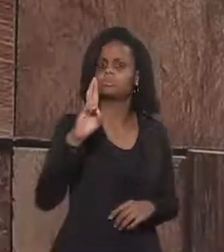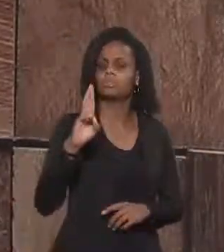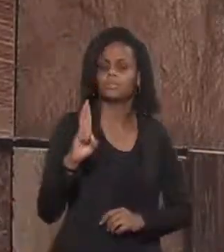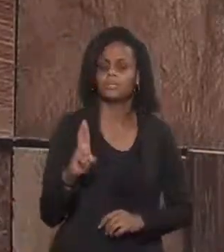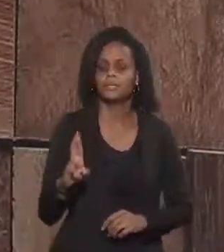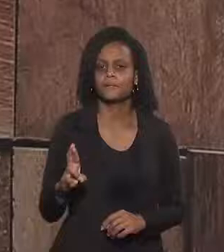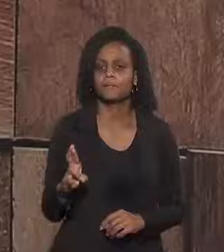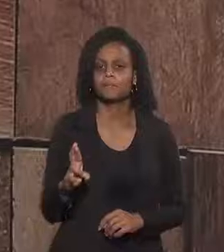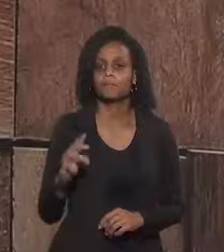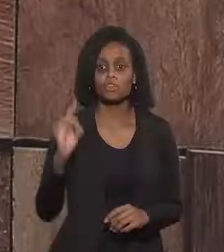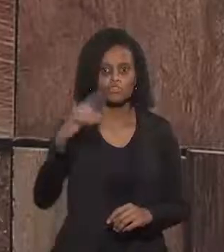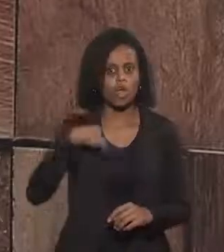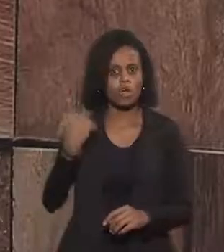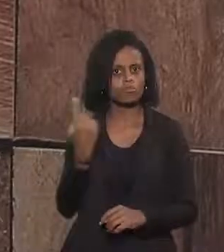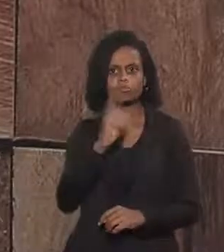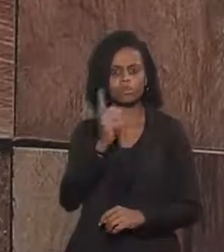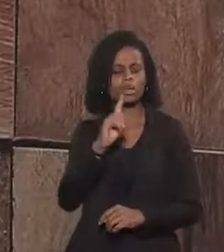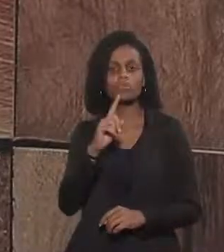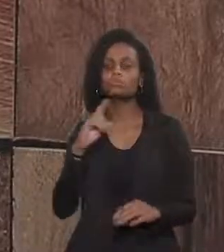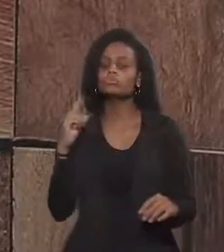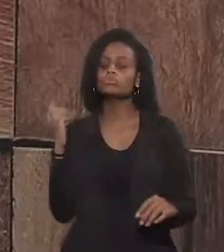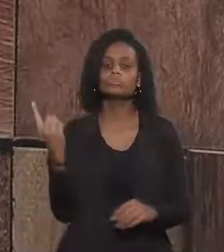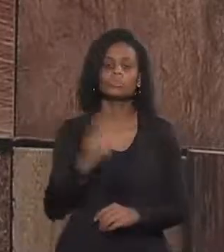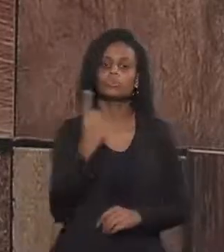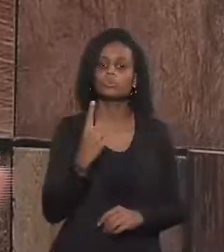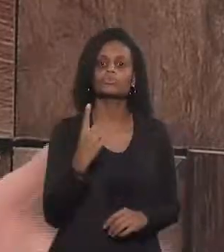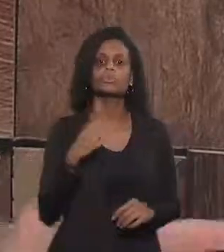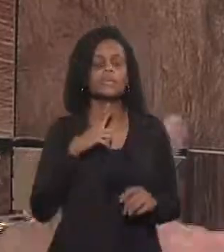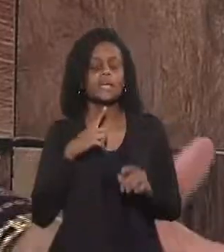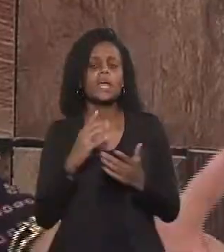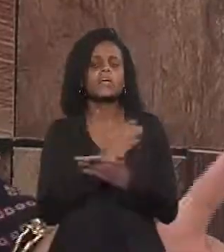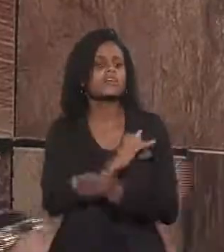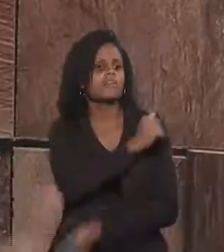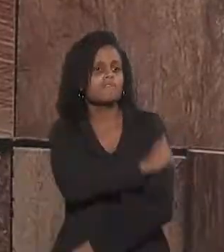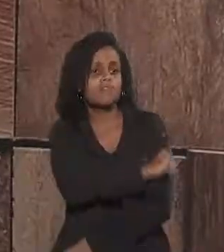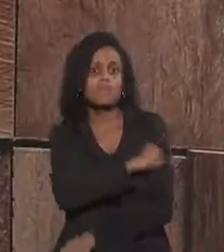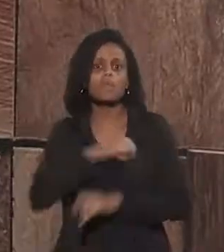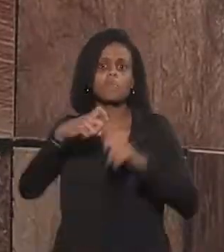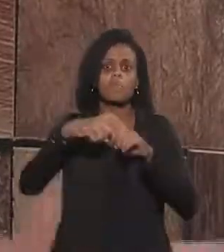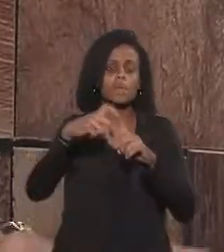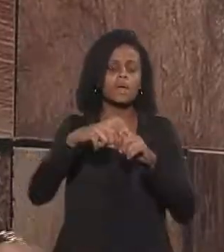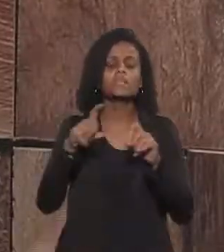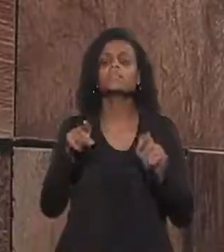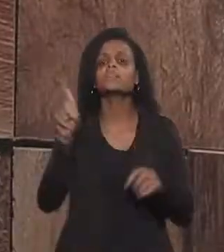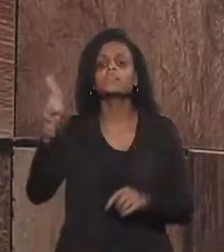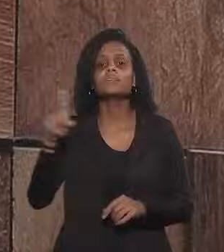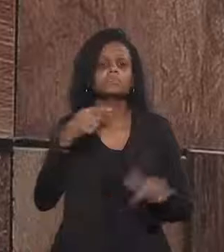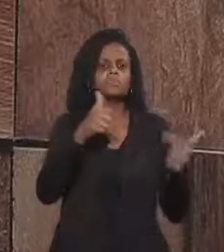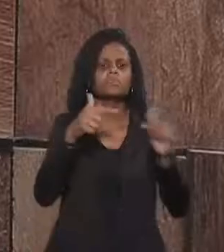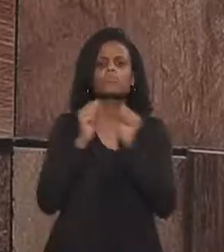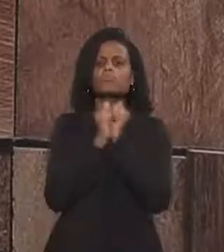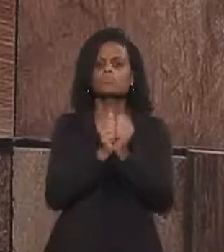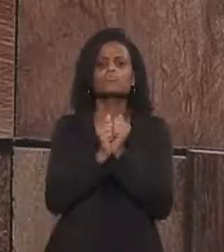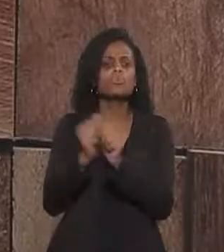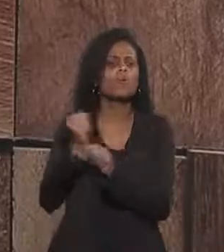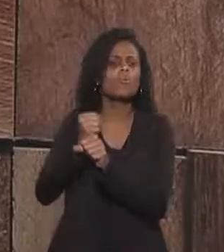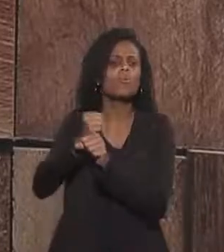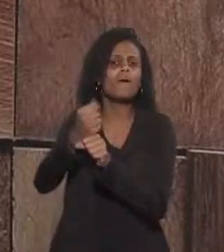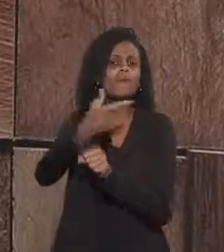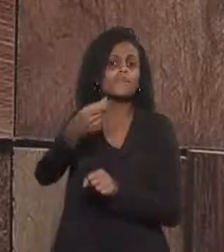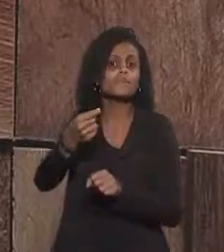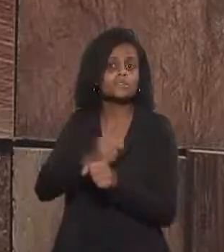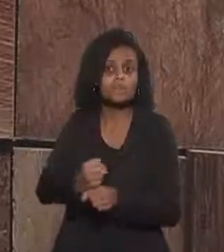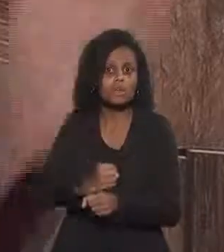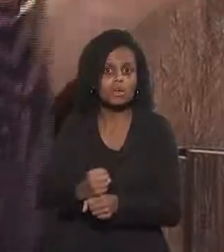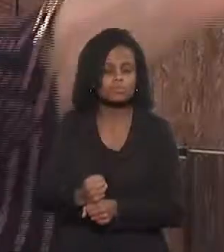liderança. Não sou eu, não. Tem enfermeiras lá e médicos que estamos trabalhando juntos há mais